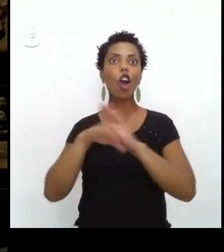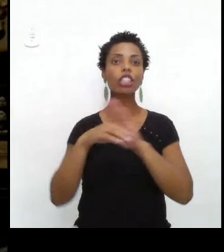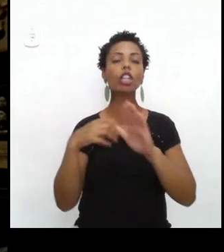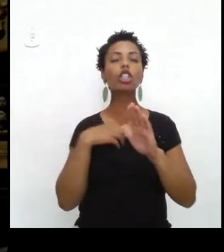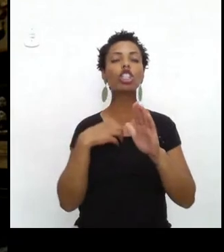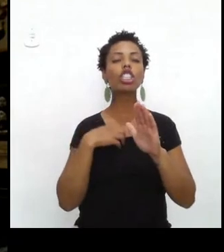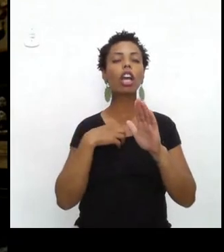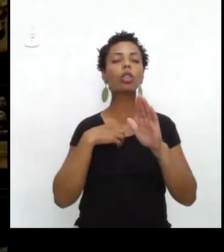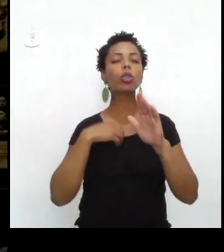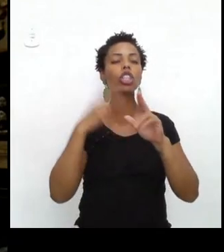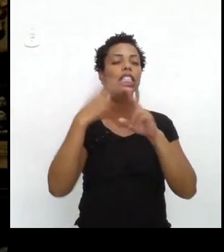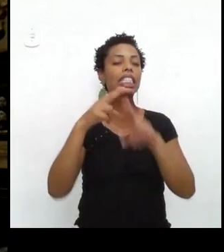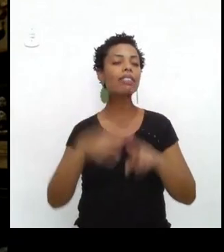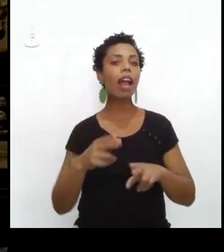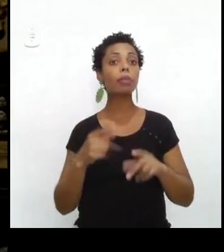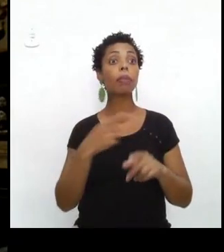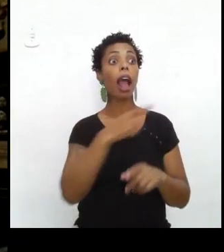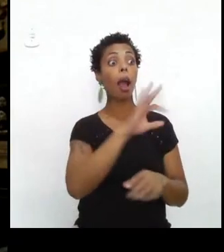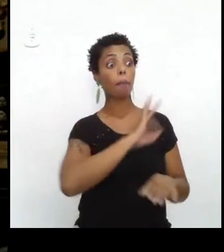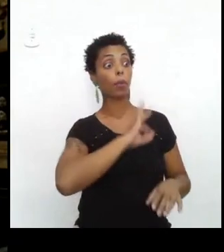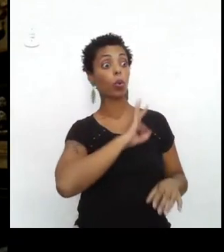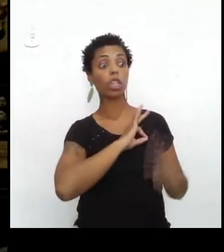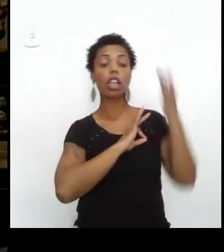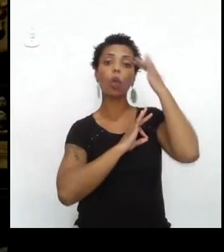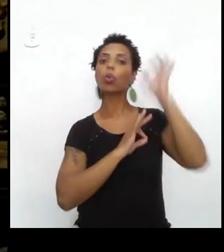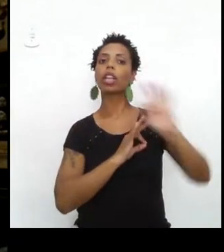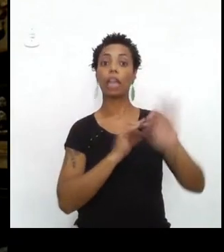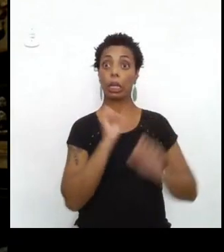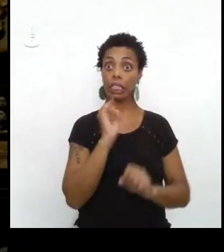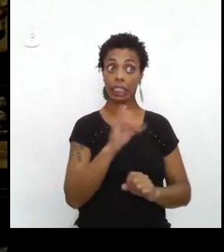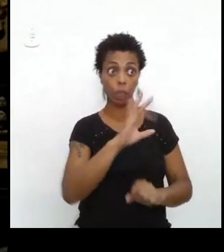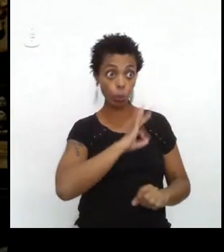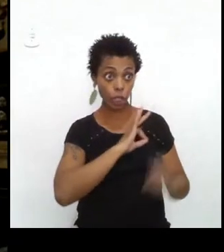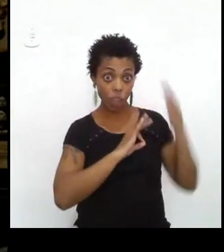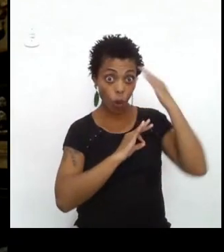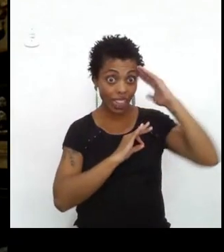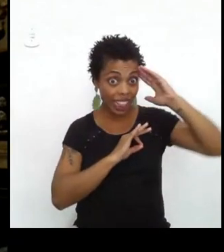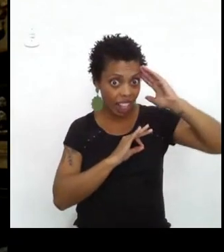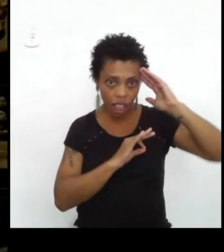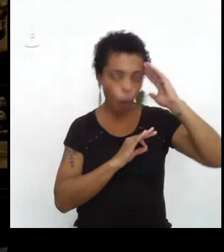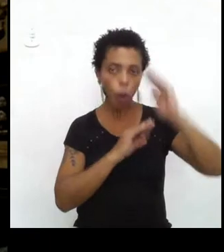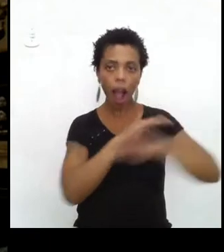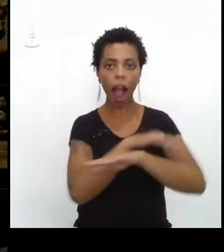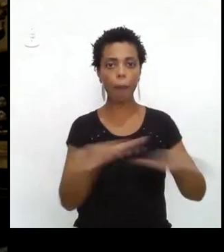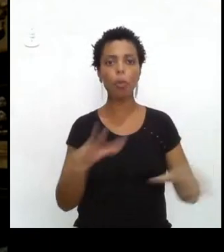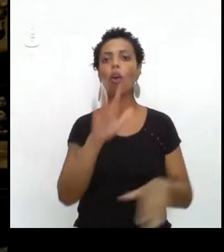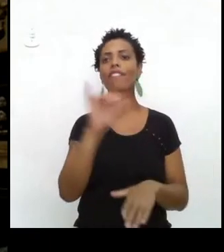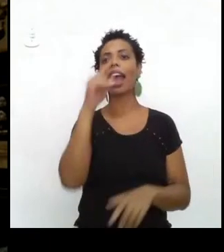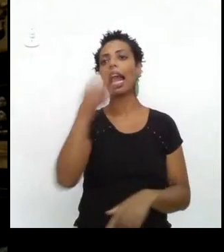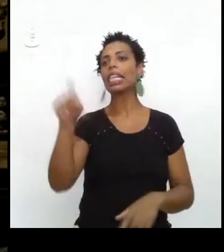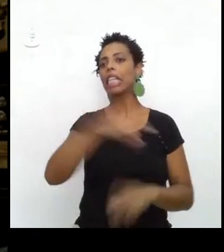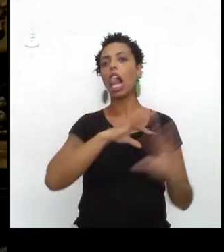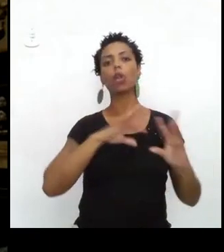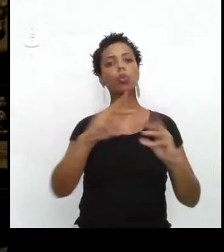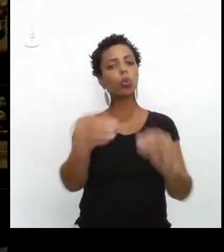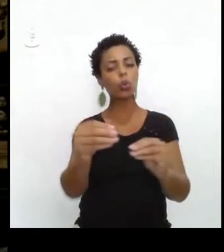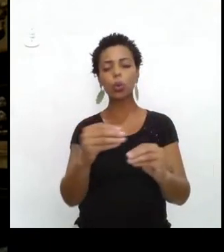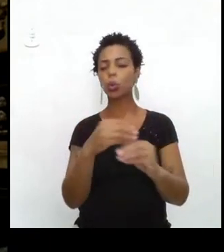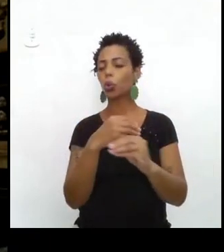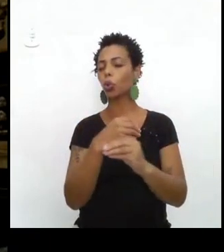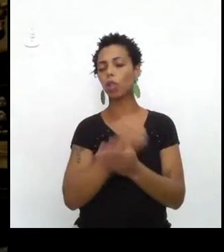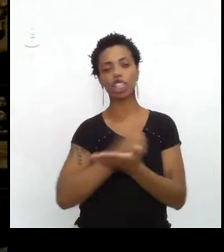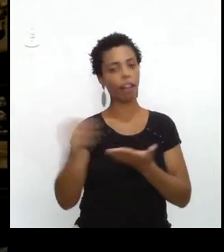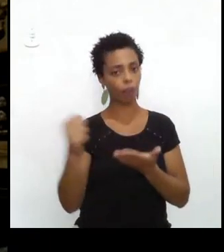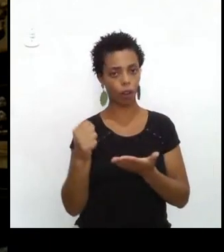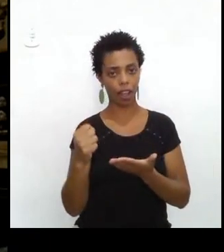do então fiquem com Kit Way we work